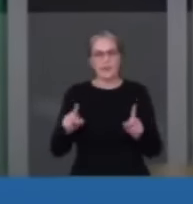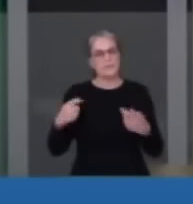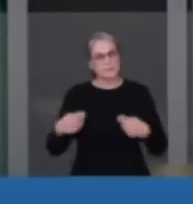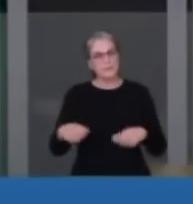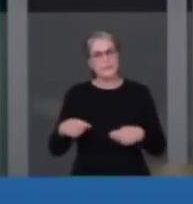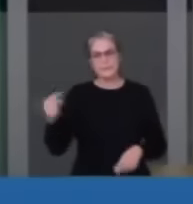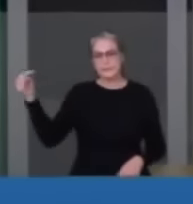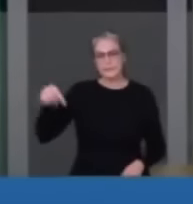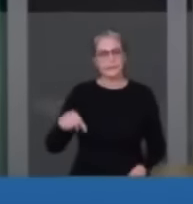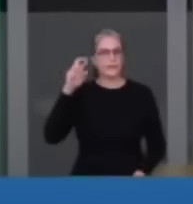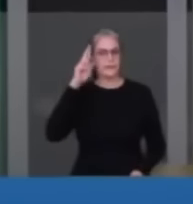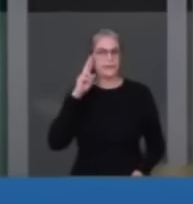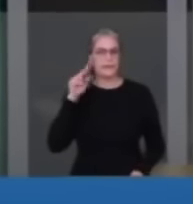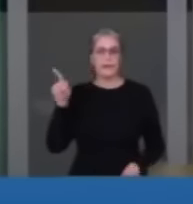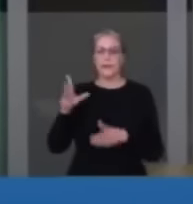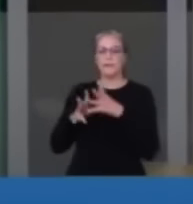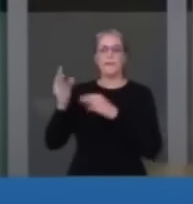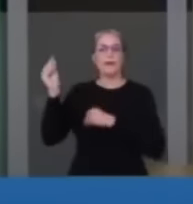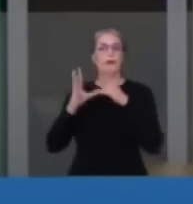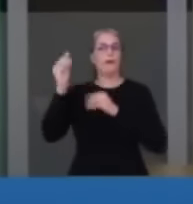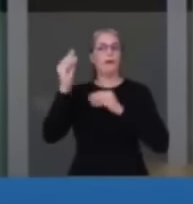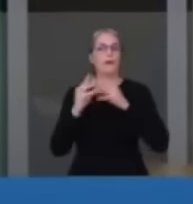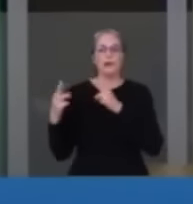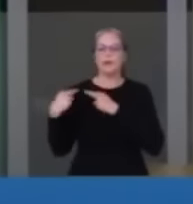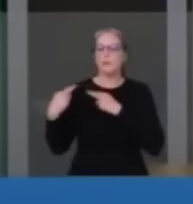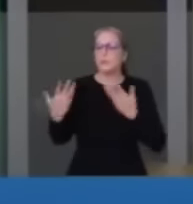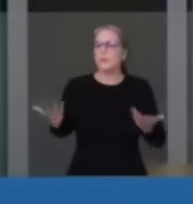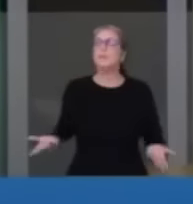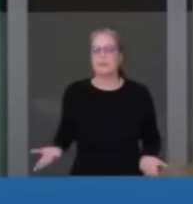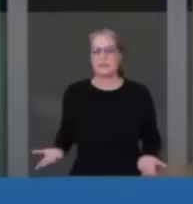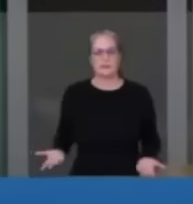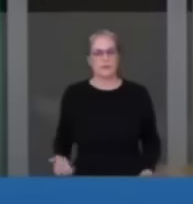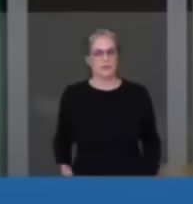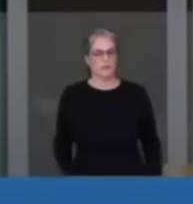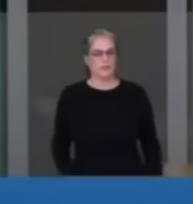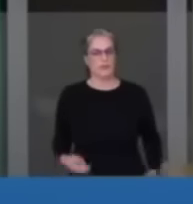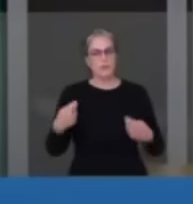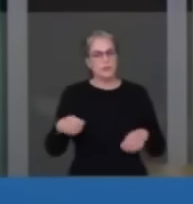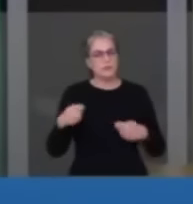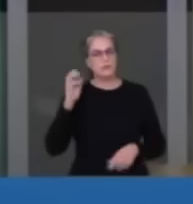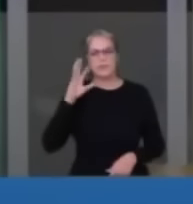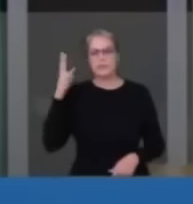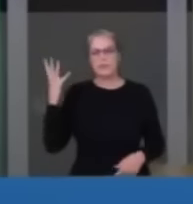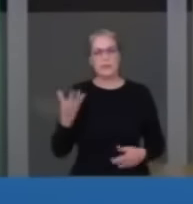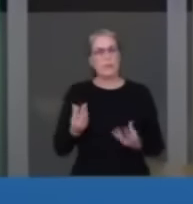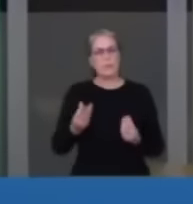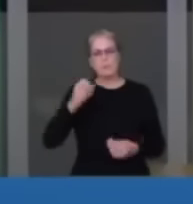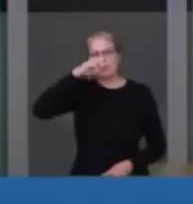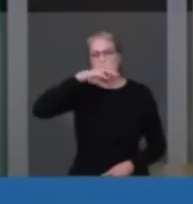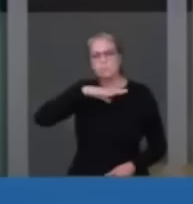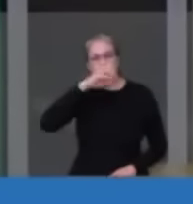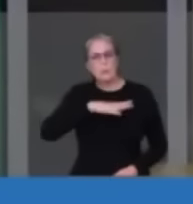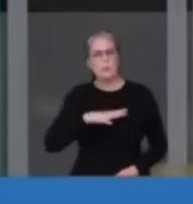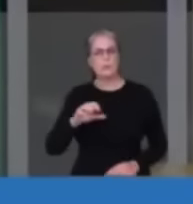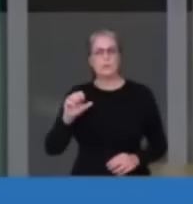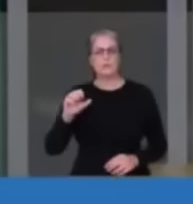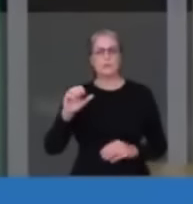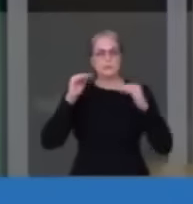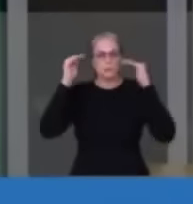vez foge a sua responsabilidade de tratar dos abusos de autoridade do Supremo Tribunal Federal e darem